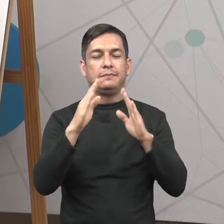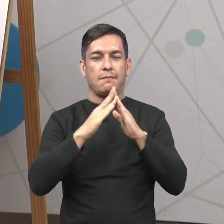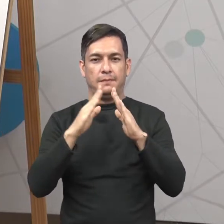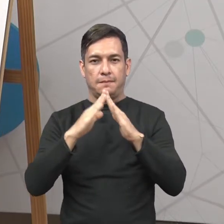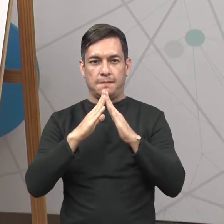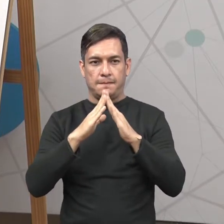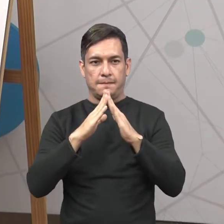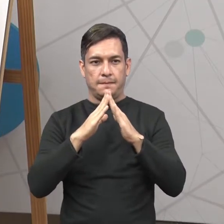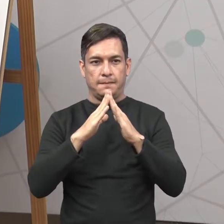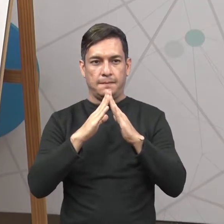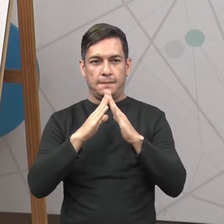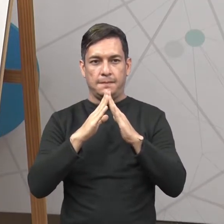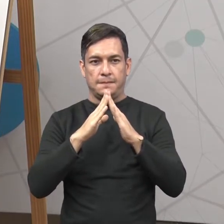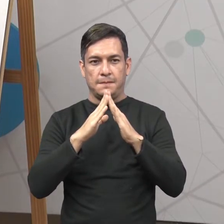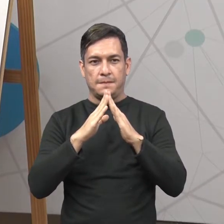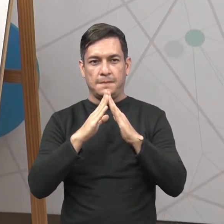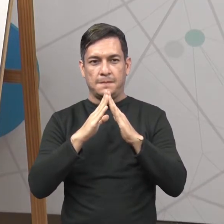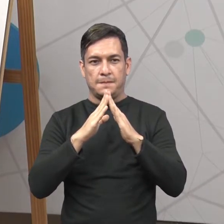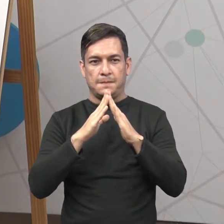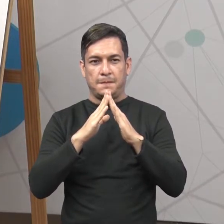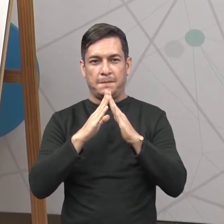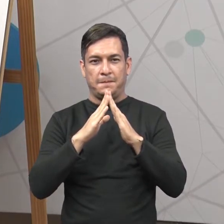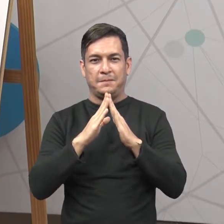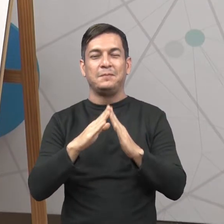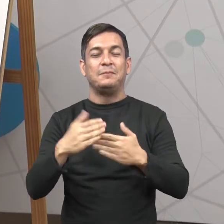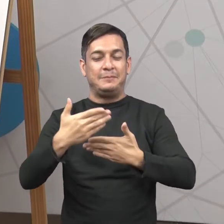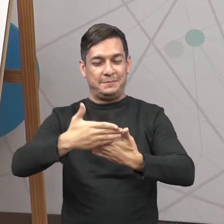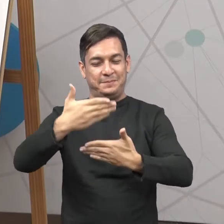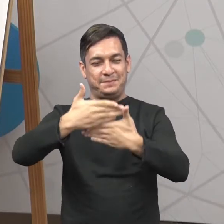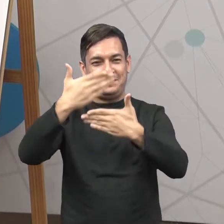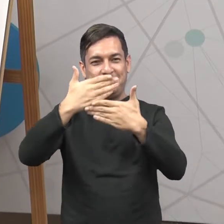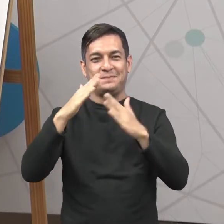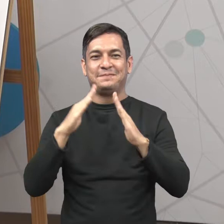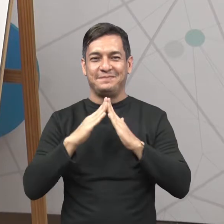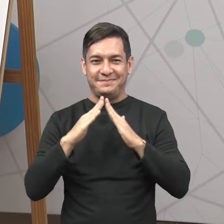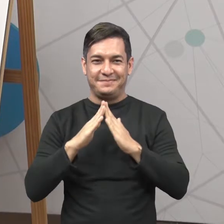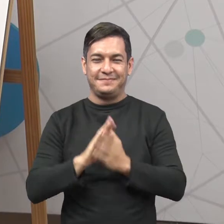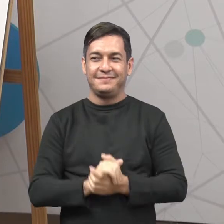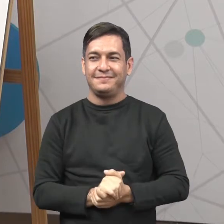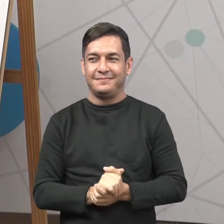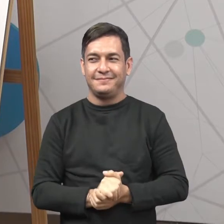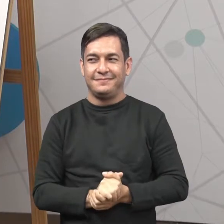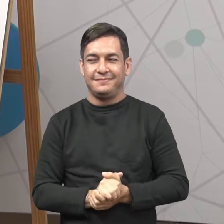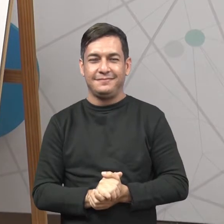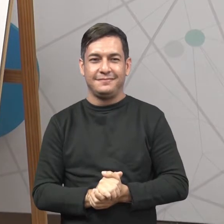aquele barbante, as paredes da sua casa.